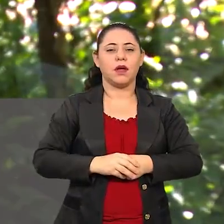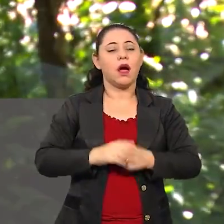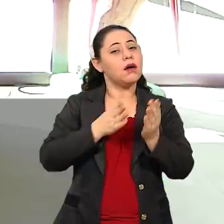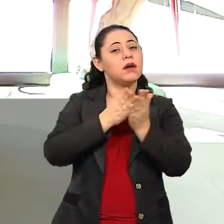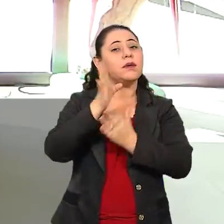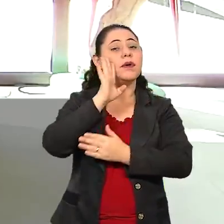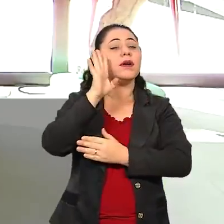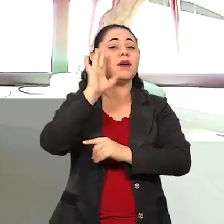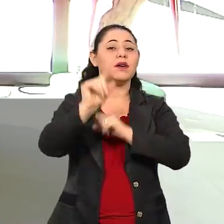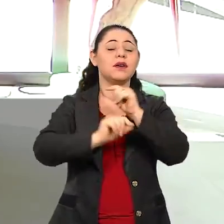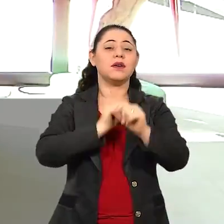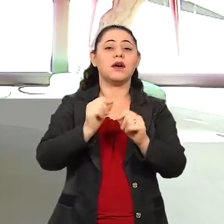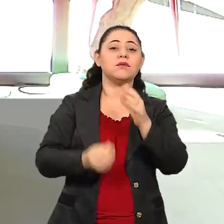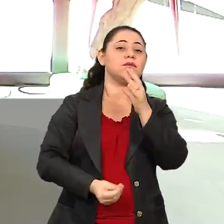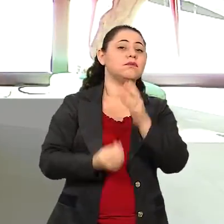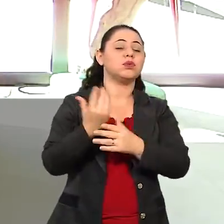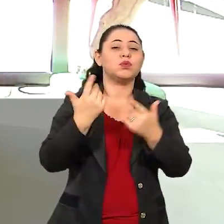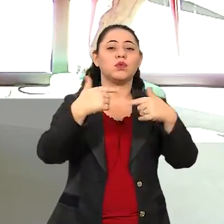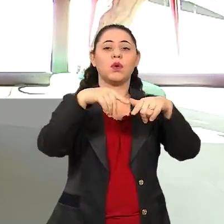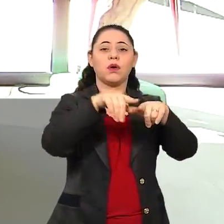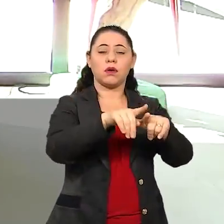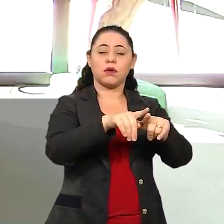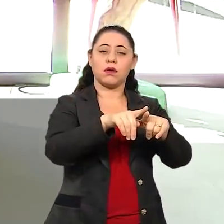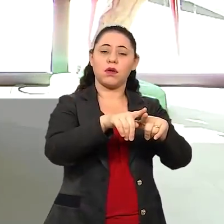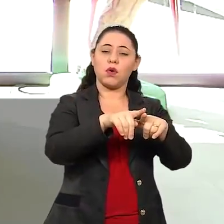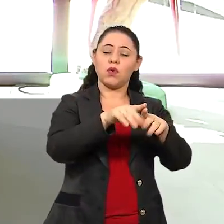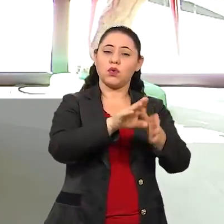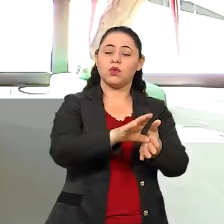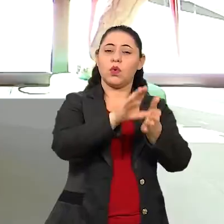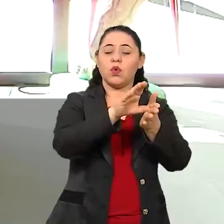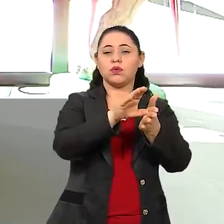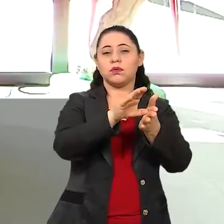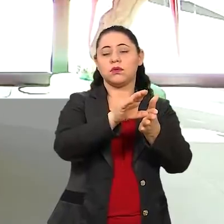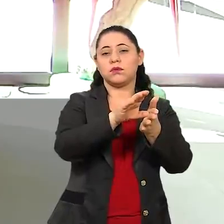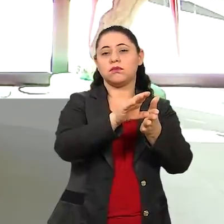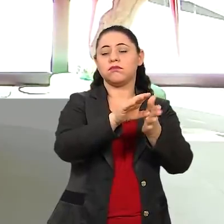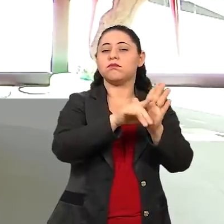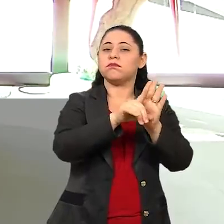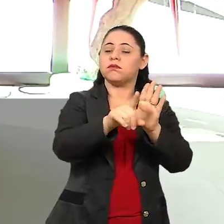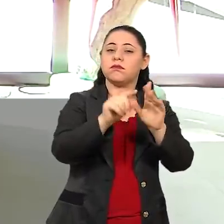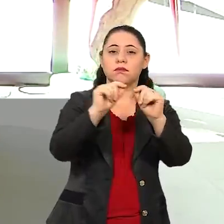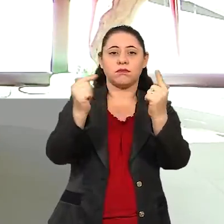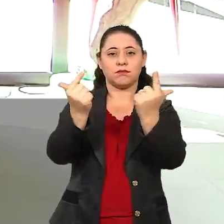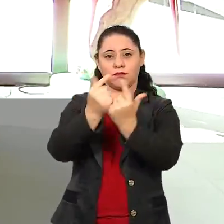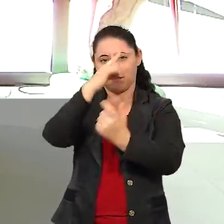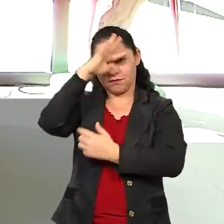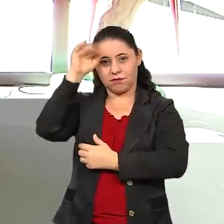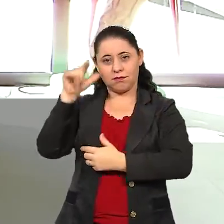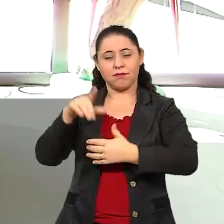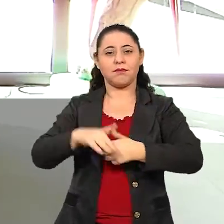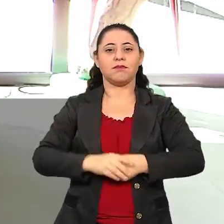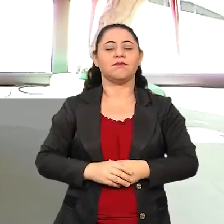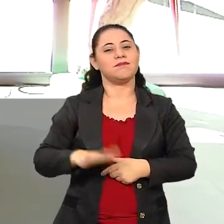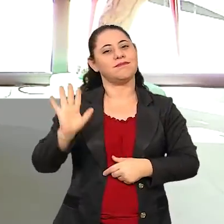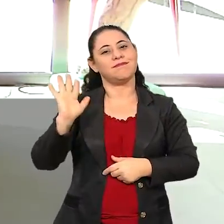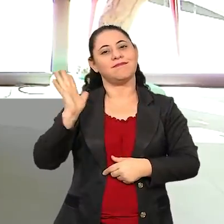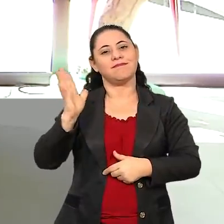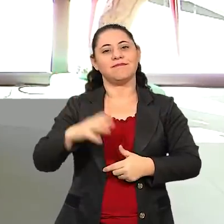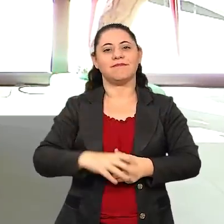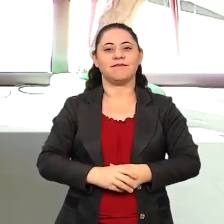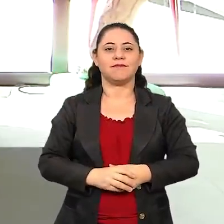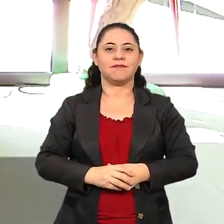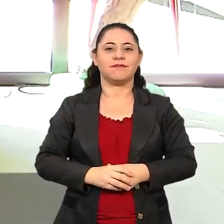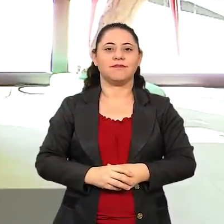QR Code na tela o programa Caminho legal é produzido em parceria entre a consultoria Legislativa e Assembleia Legislativa de Mato Grosso do Sul